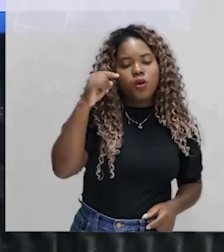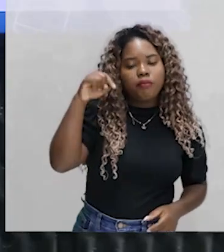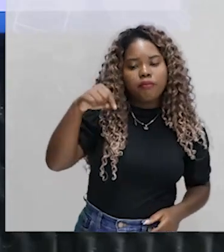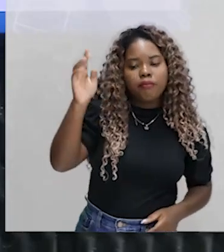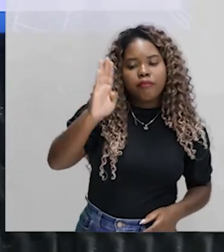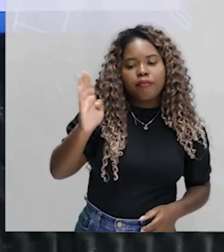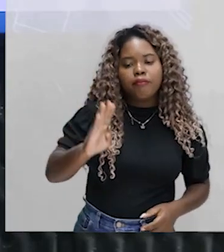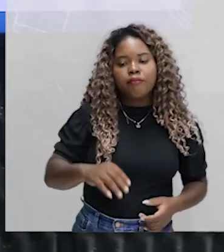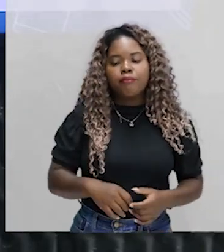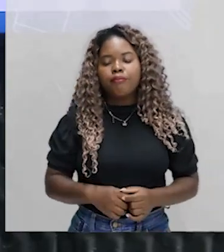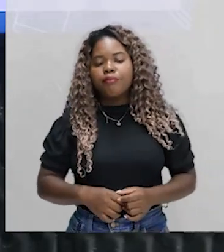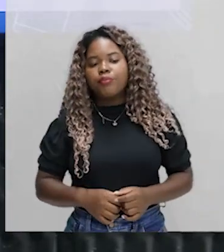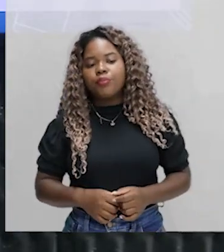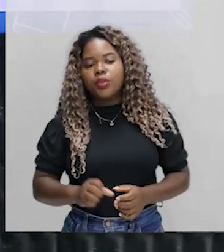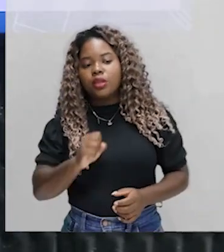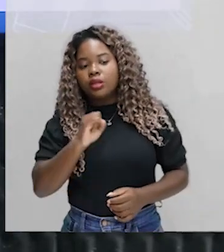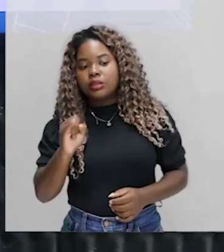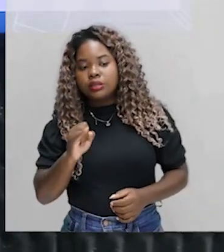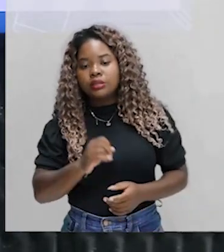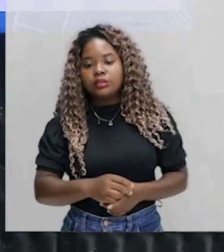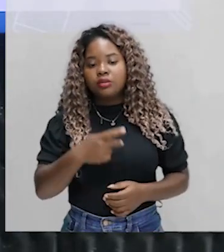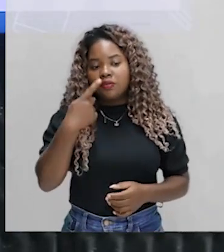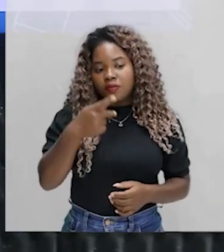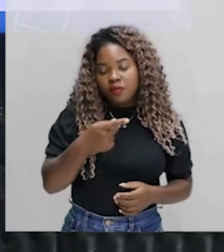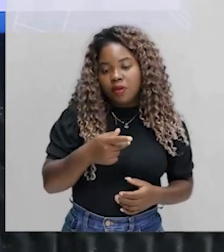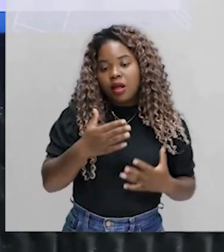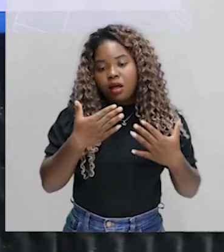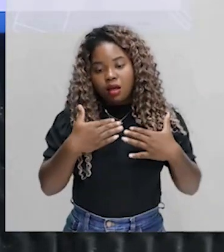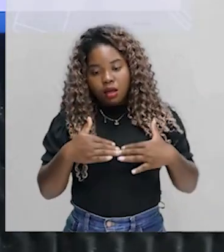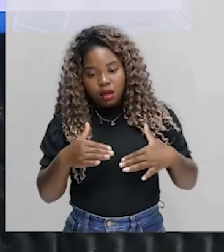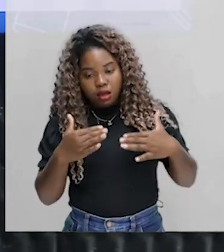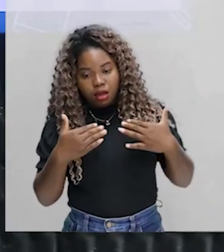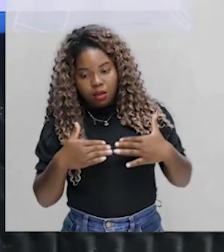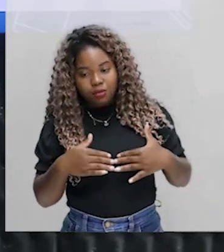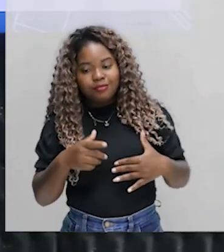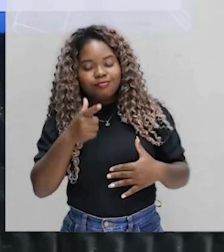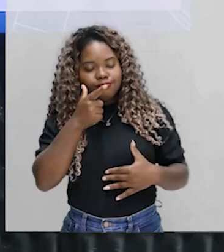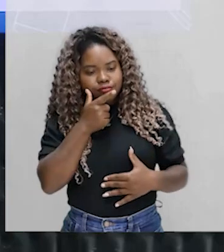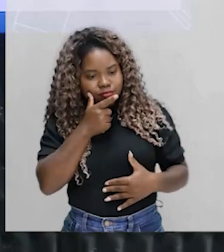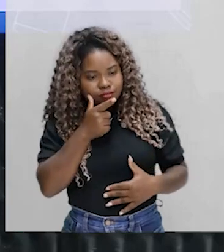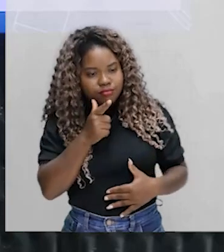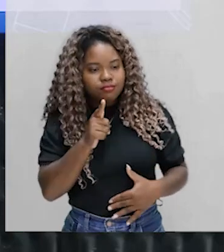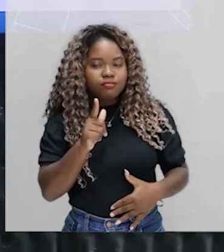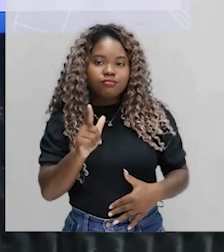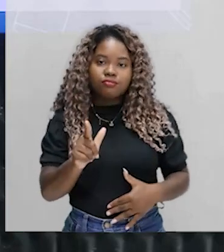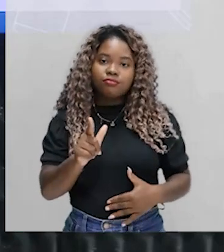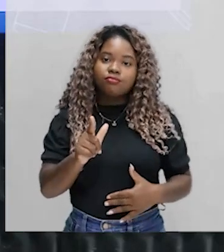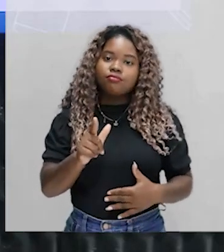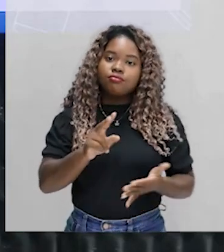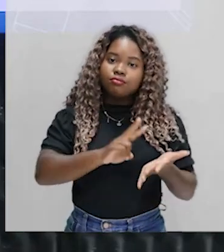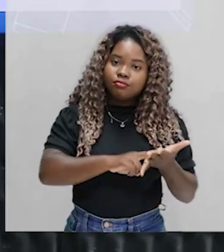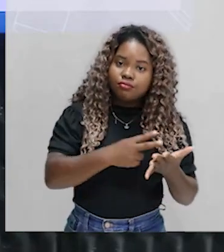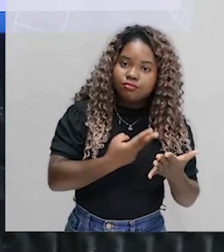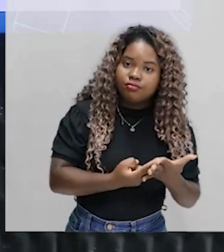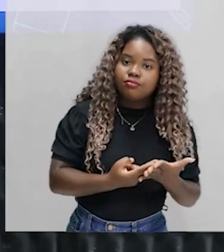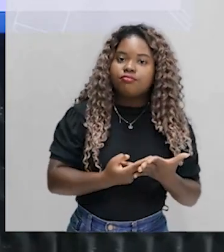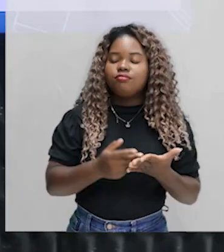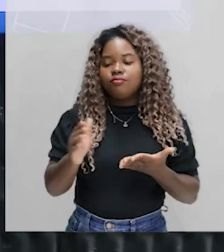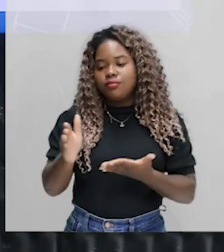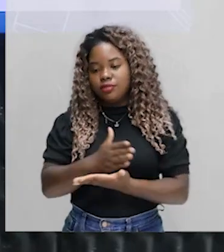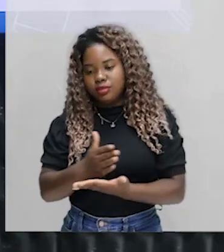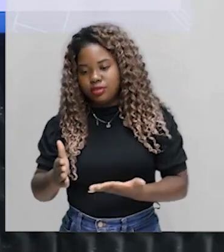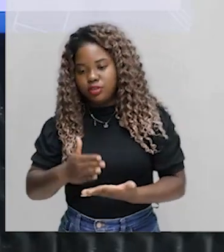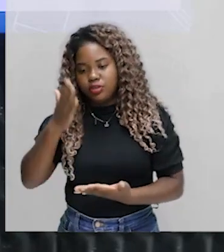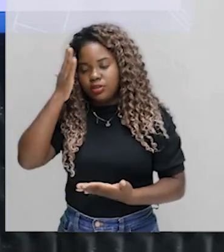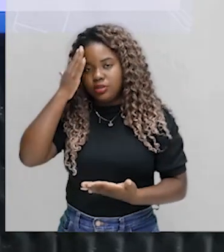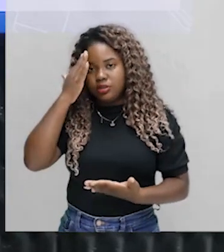Brasil, se ele falar pausadamente, nós conseguimos traduzir algumas coisas e compreender o que ele